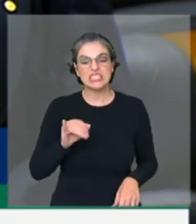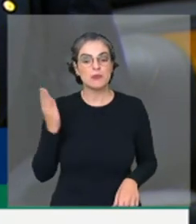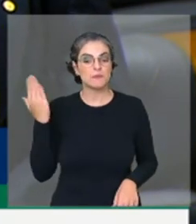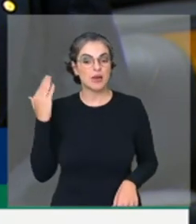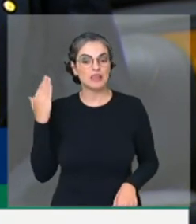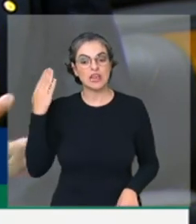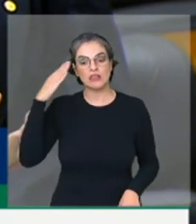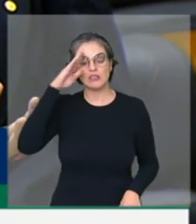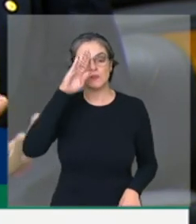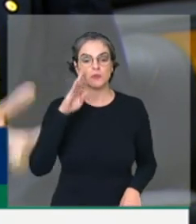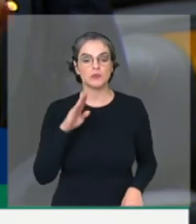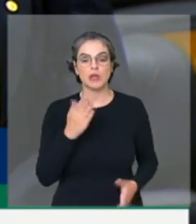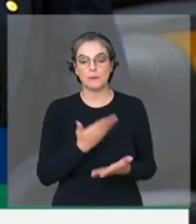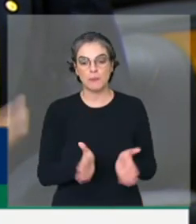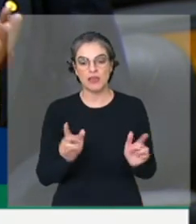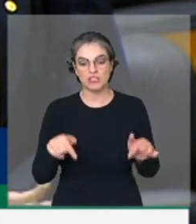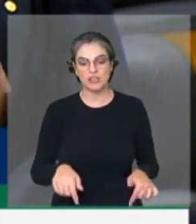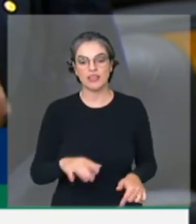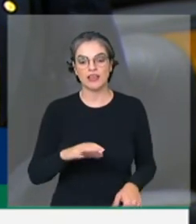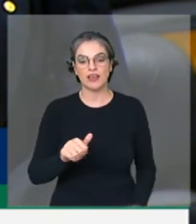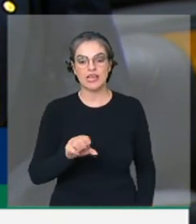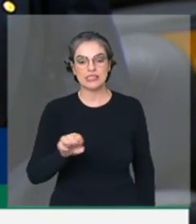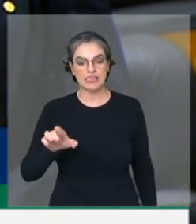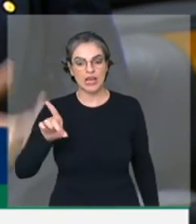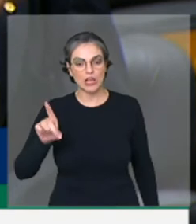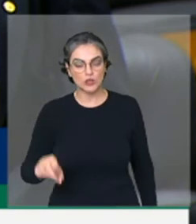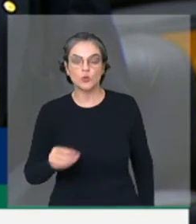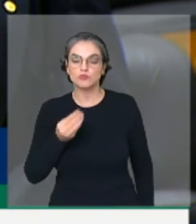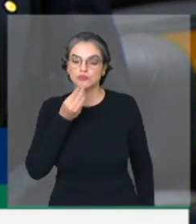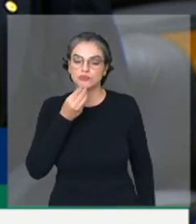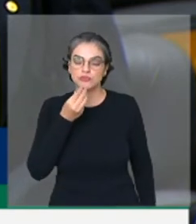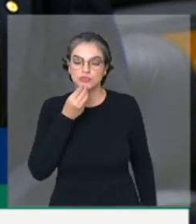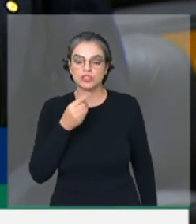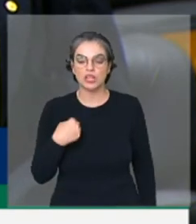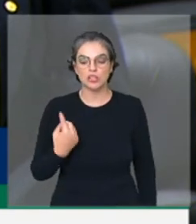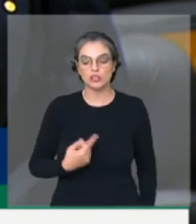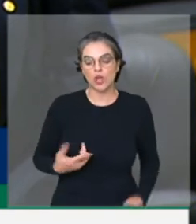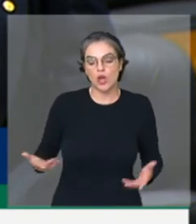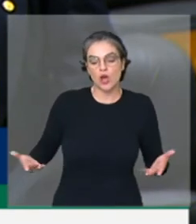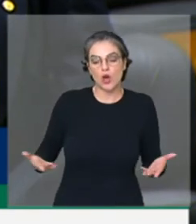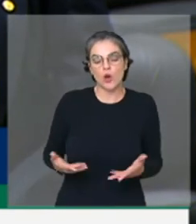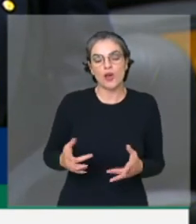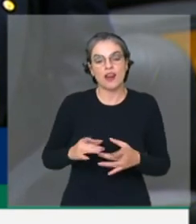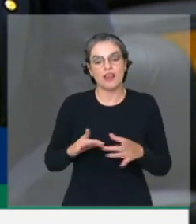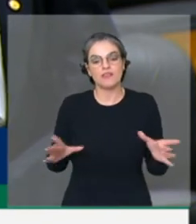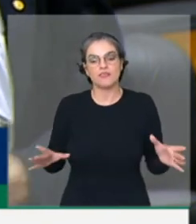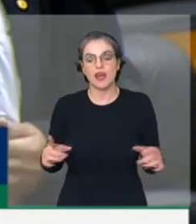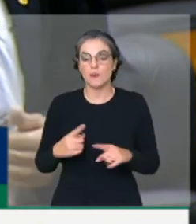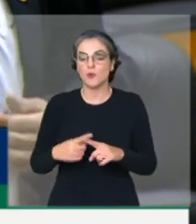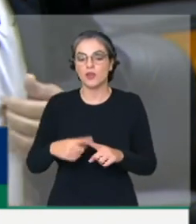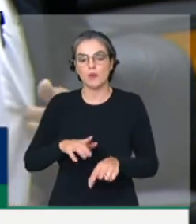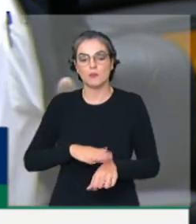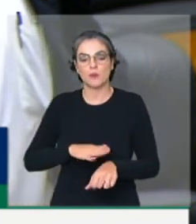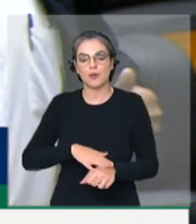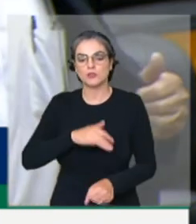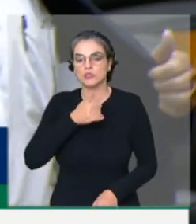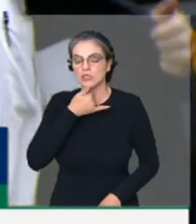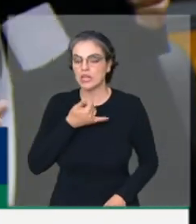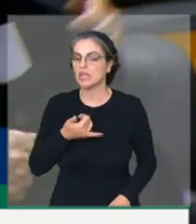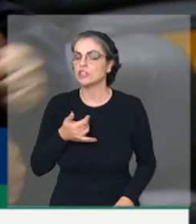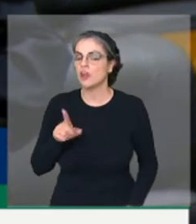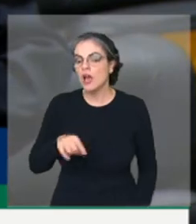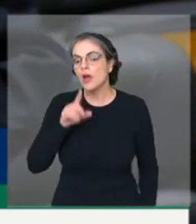caçado, presidente, talvez nós aqui não estivéssemos vivendo um dos momentos mais tristes e